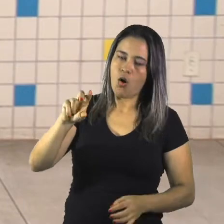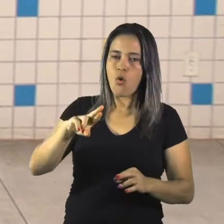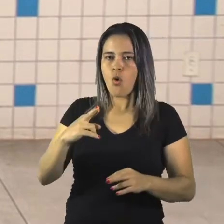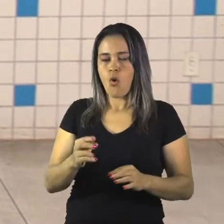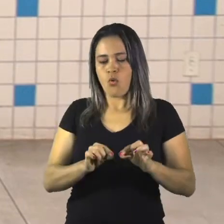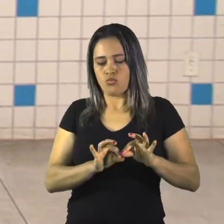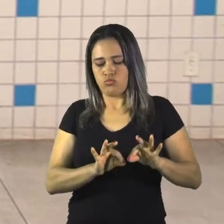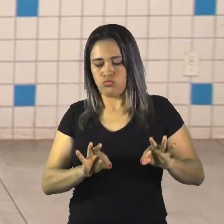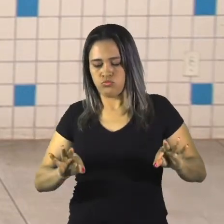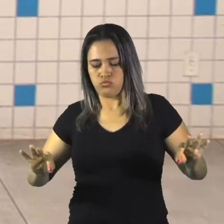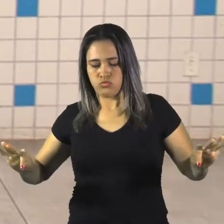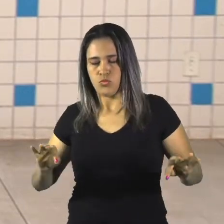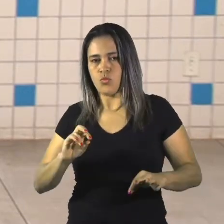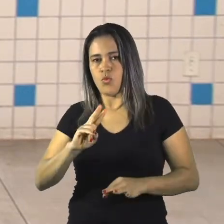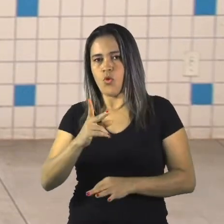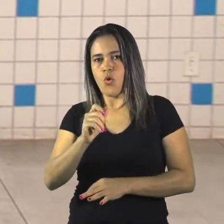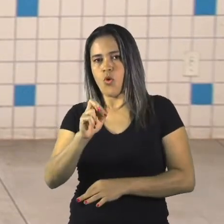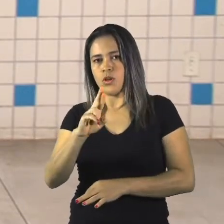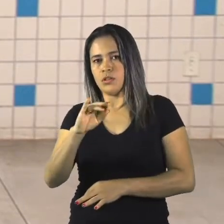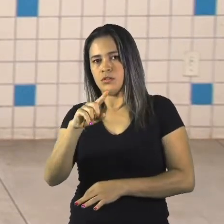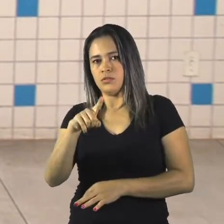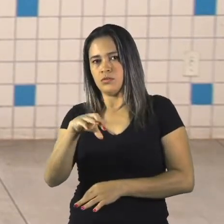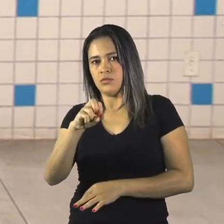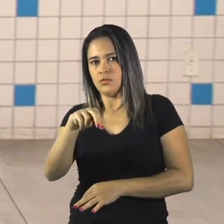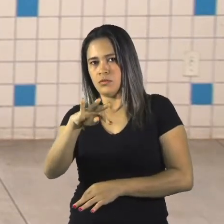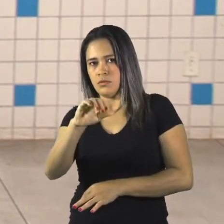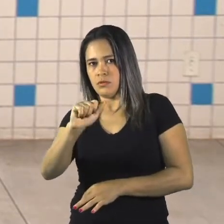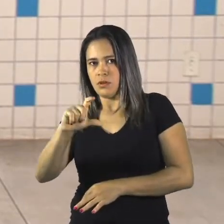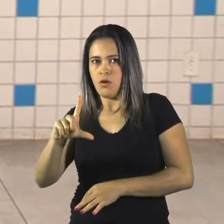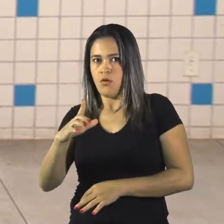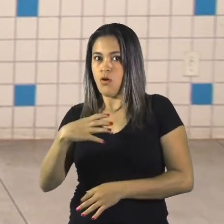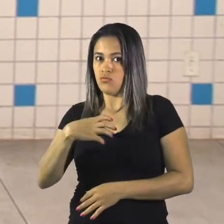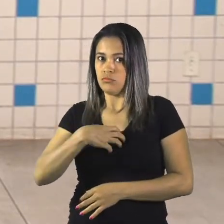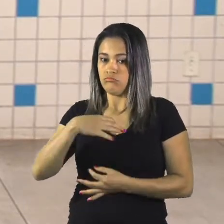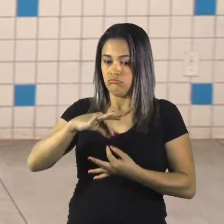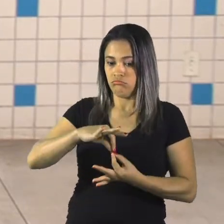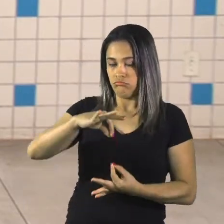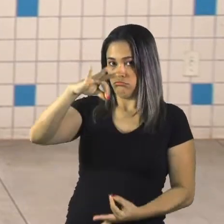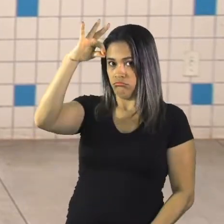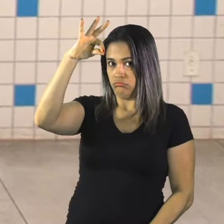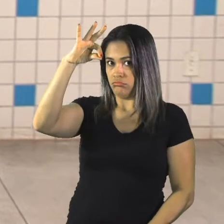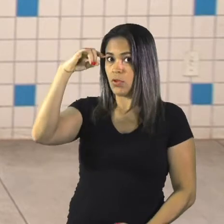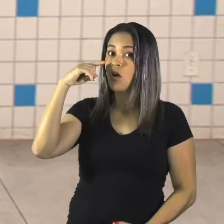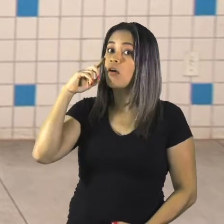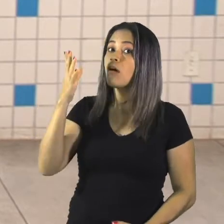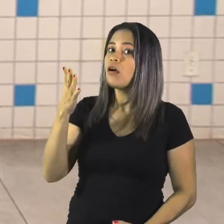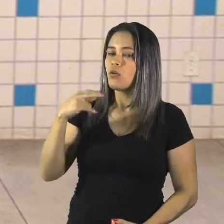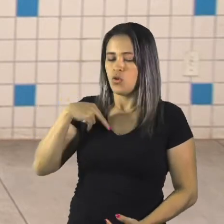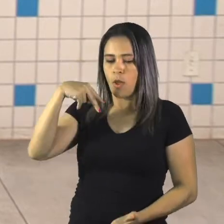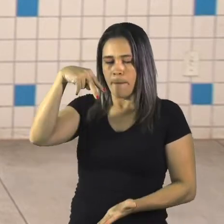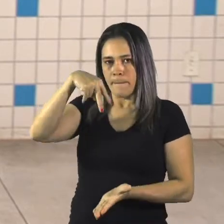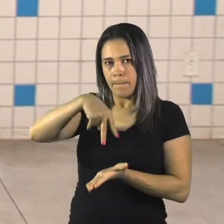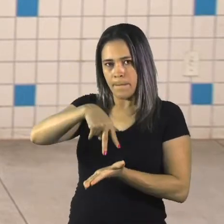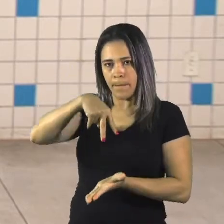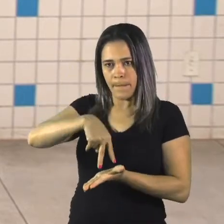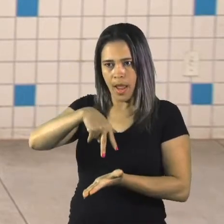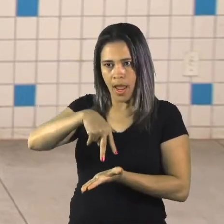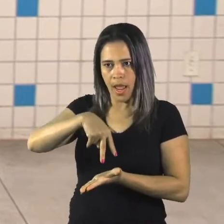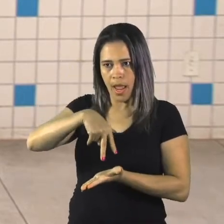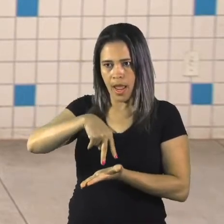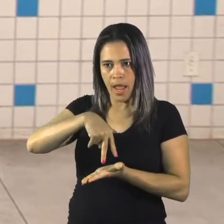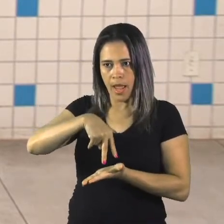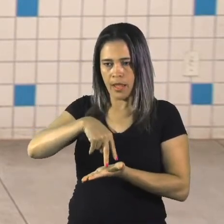olha só, sentido vertical, eu tenho que lembrar de quando eu estou em pé. Sentido